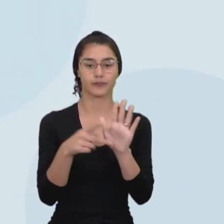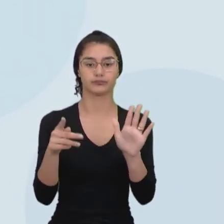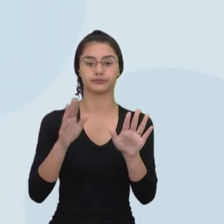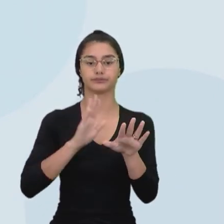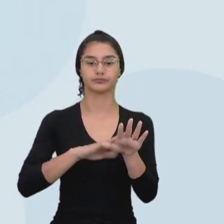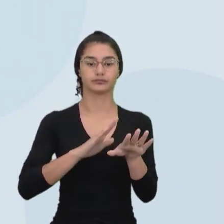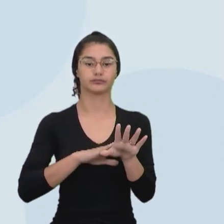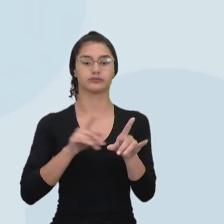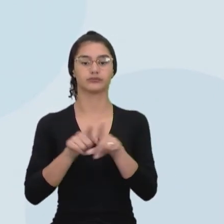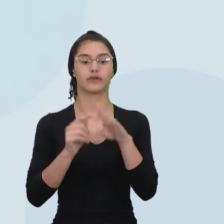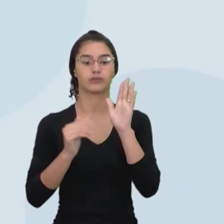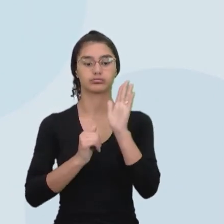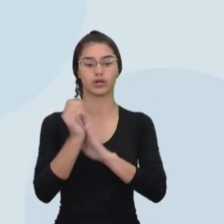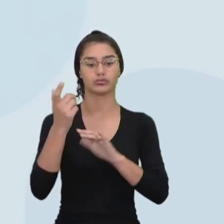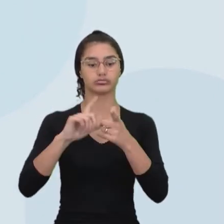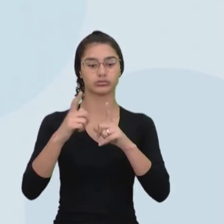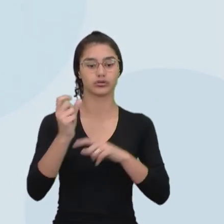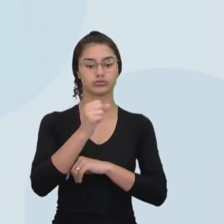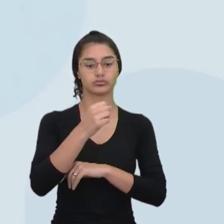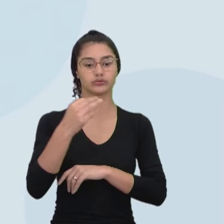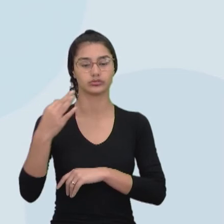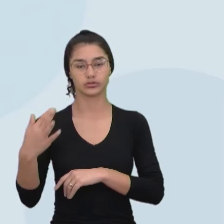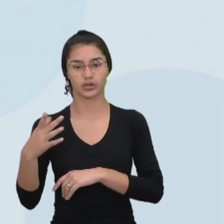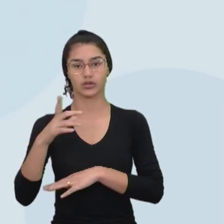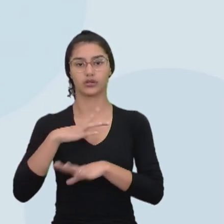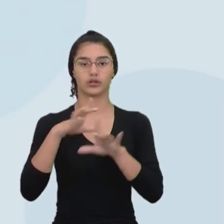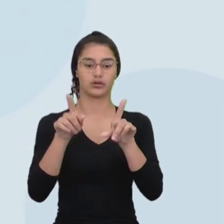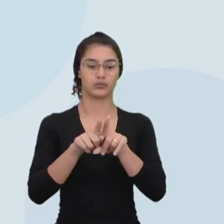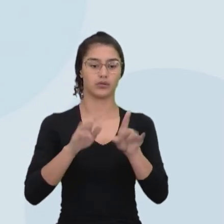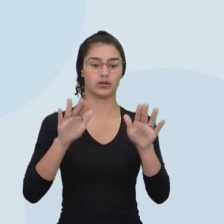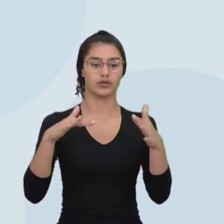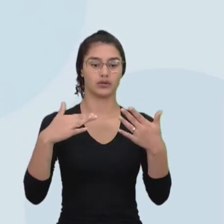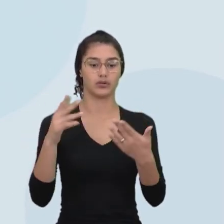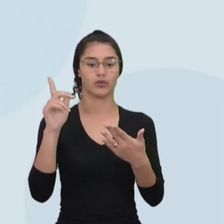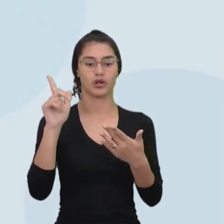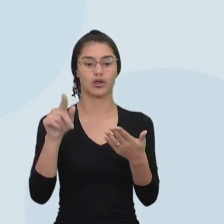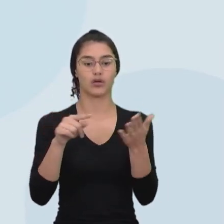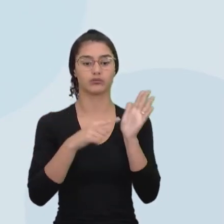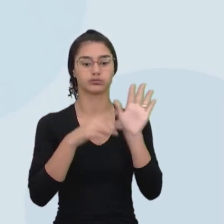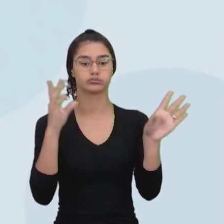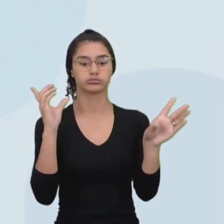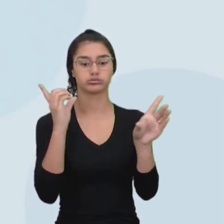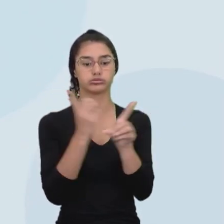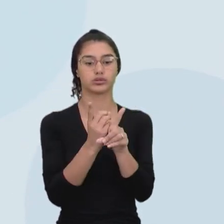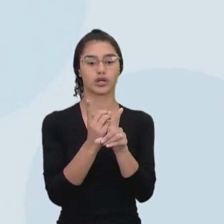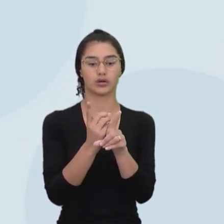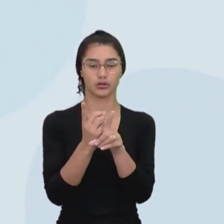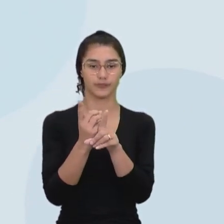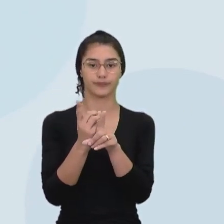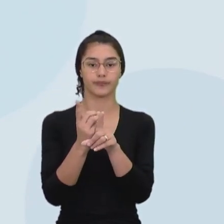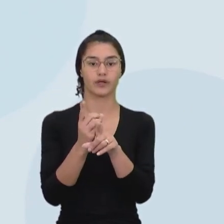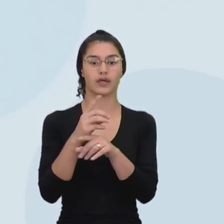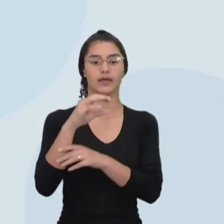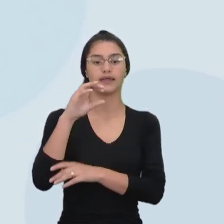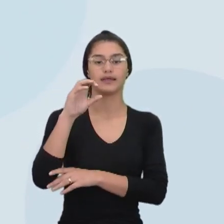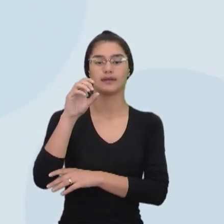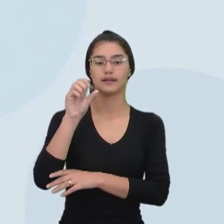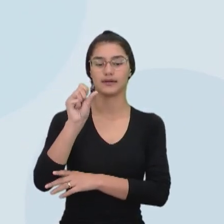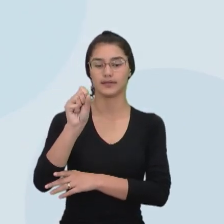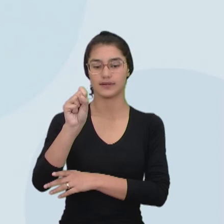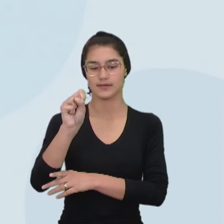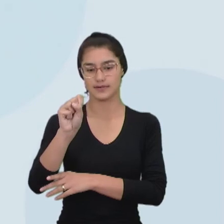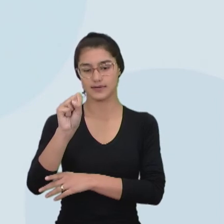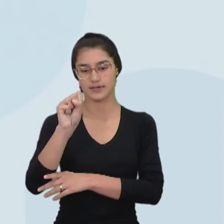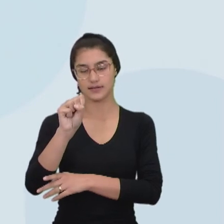aí uma grande quantidade de espécies endêmicas. Então elas são identificadas aí pela CI, né, que é a